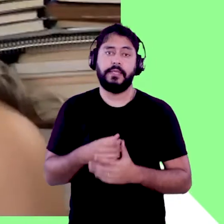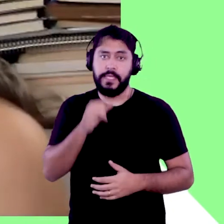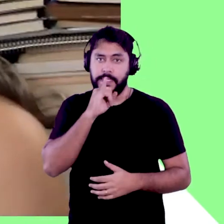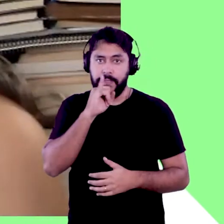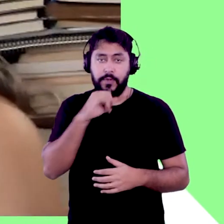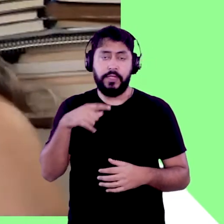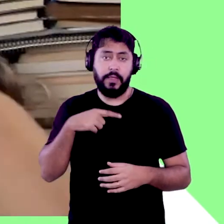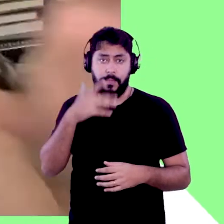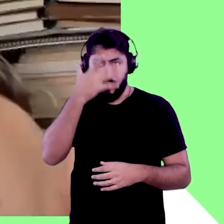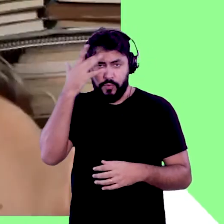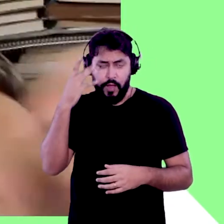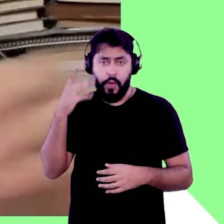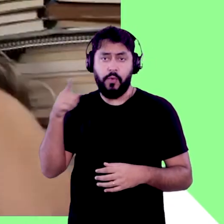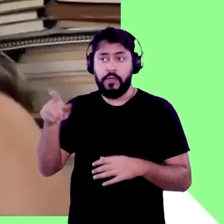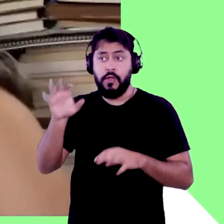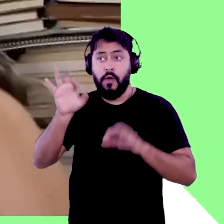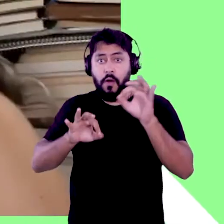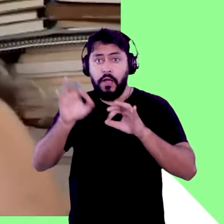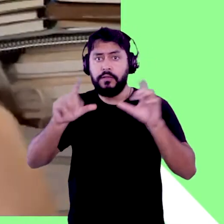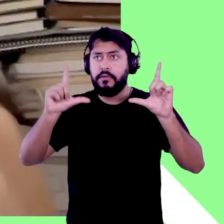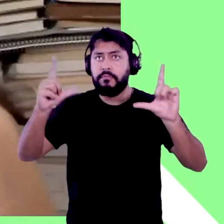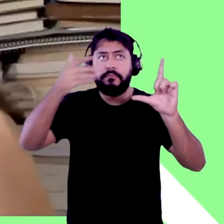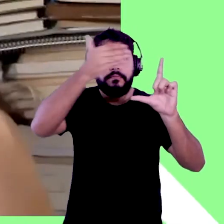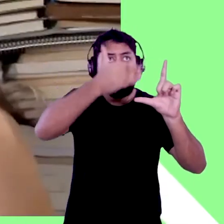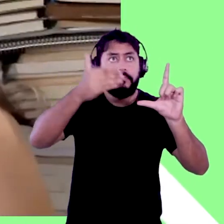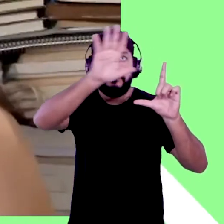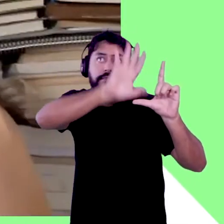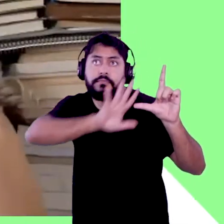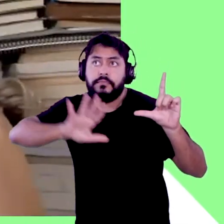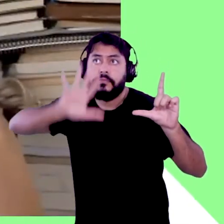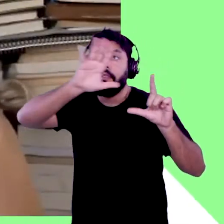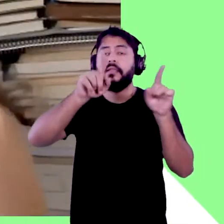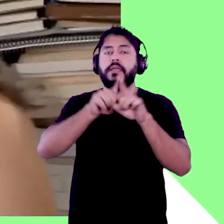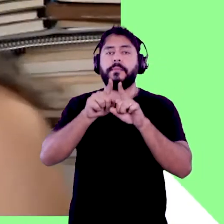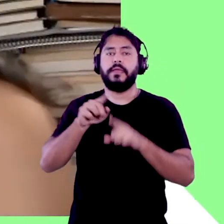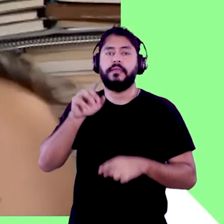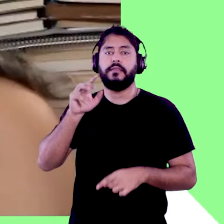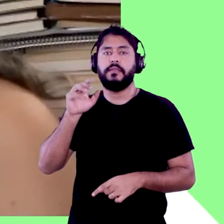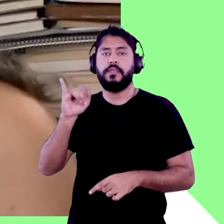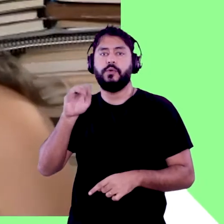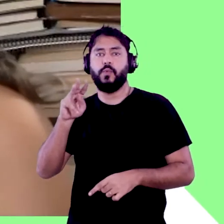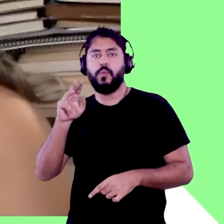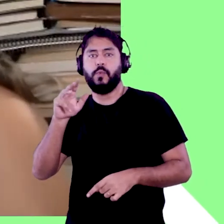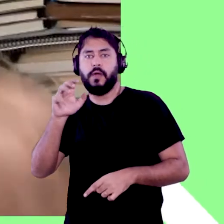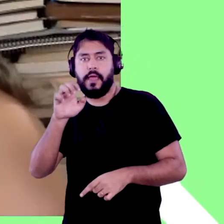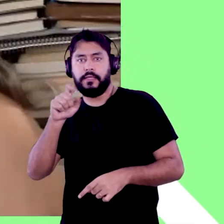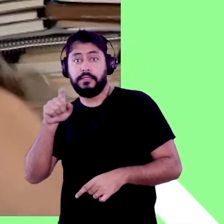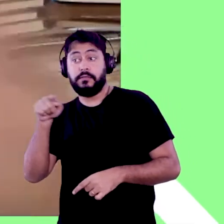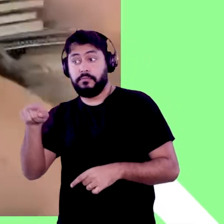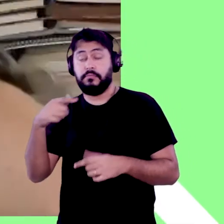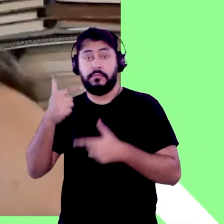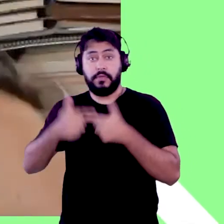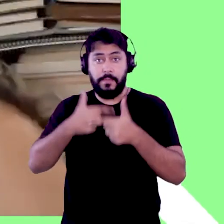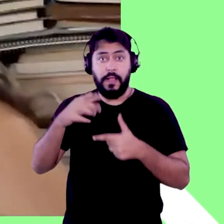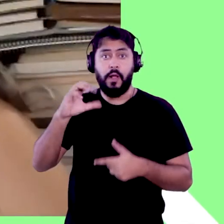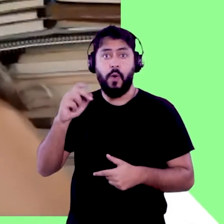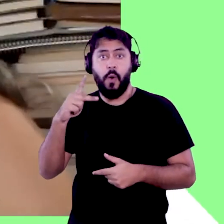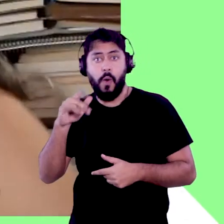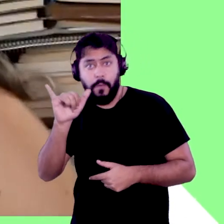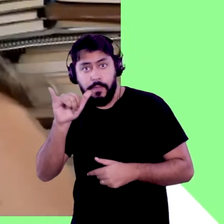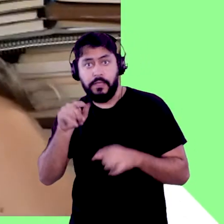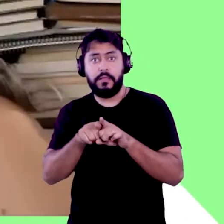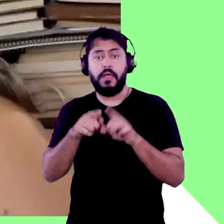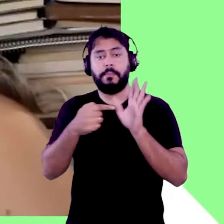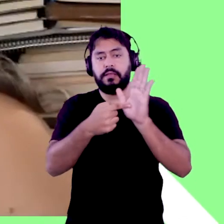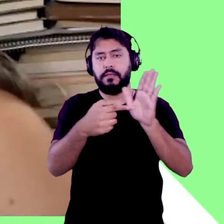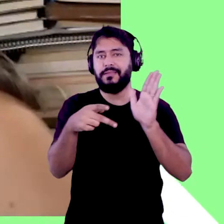UI, né, que faz a interface, tem o pessoal de UX, que trabalha aí com a questão do copy, da apresentação